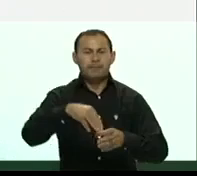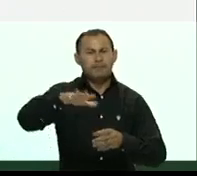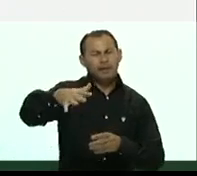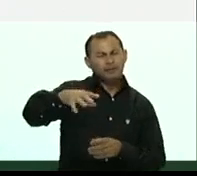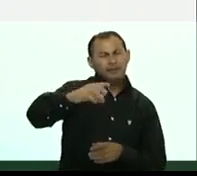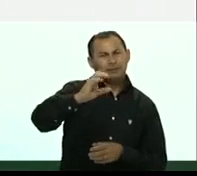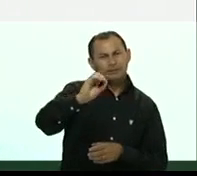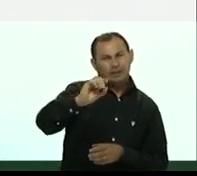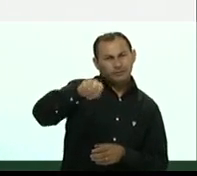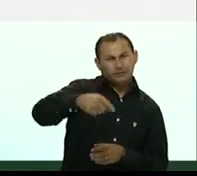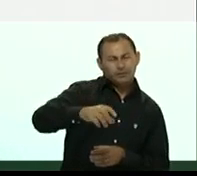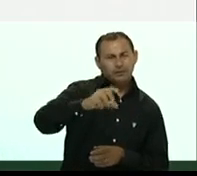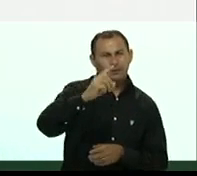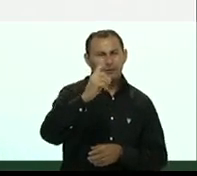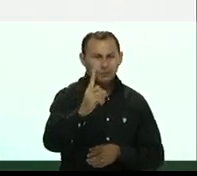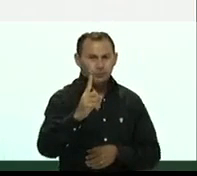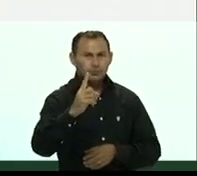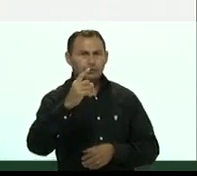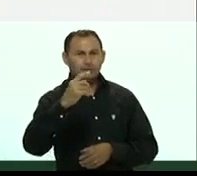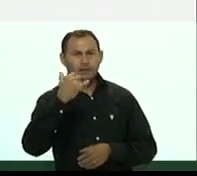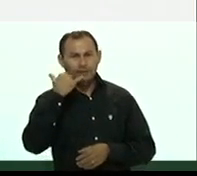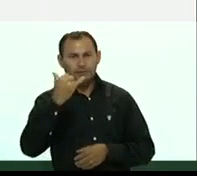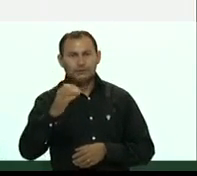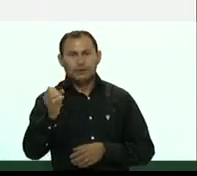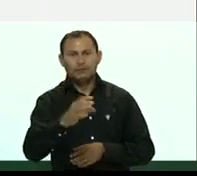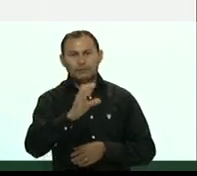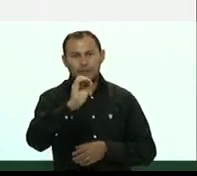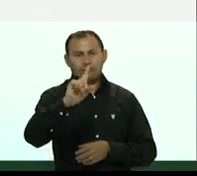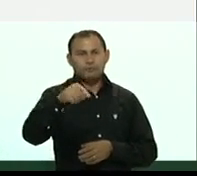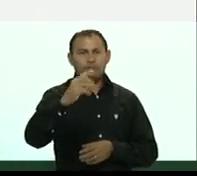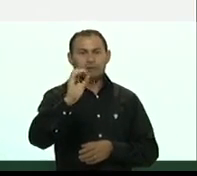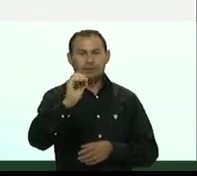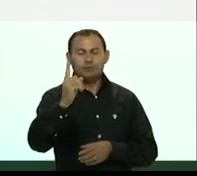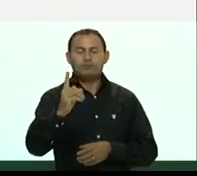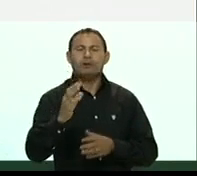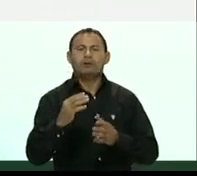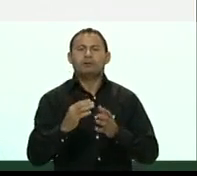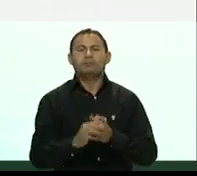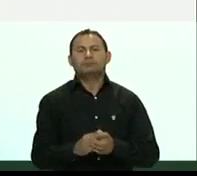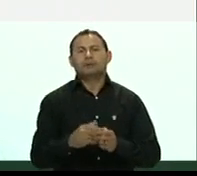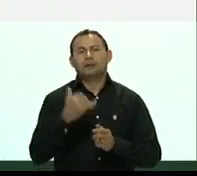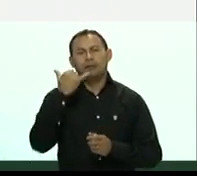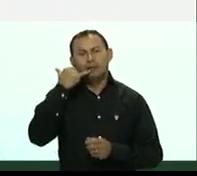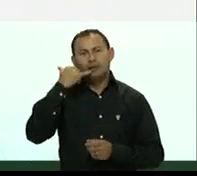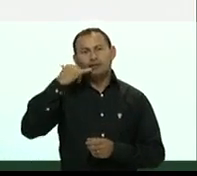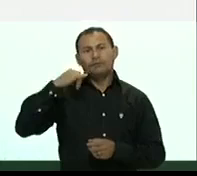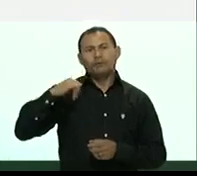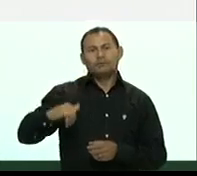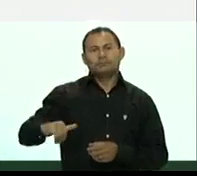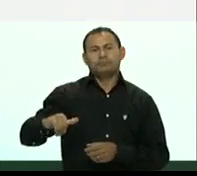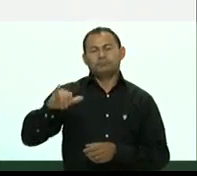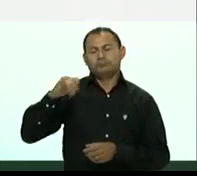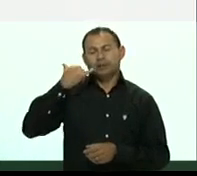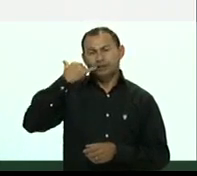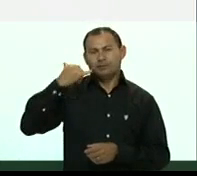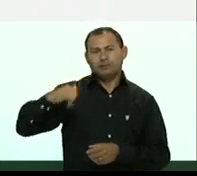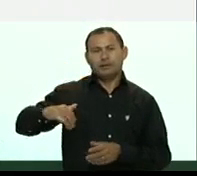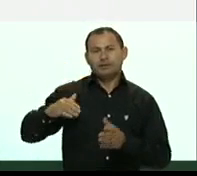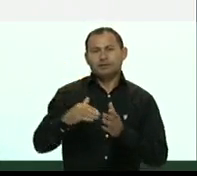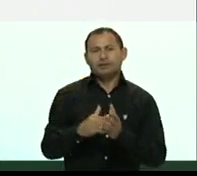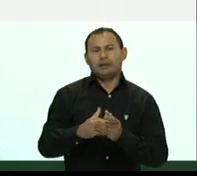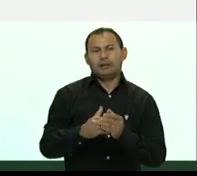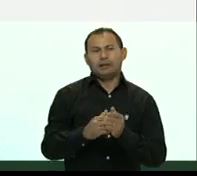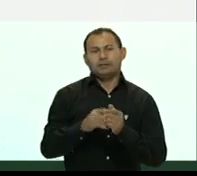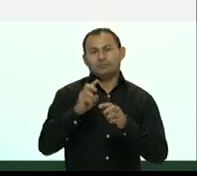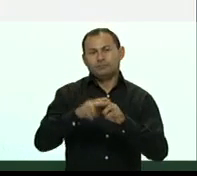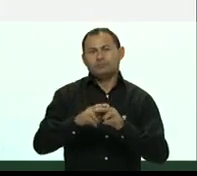de 0,01 linha telefônica nova até o final daquele mês, ou seja, até o final do mês de janeiro.